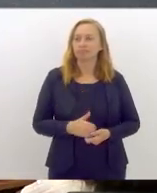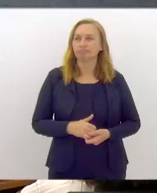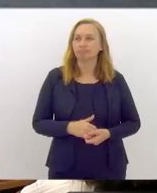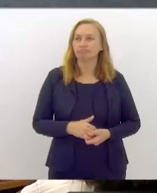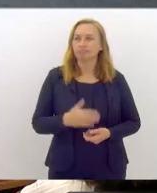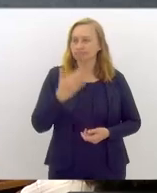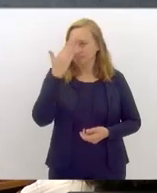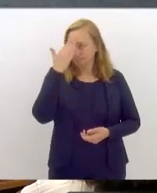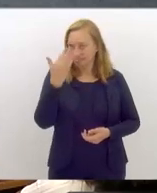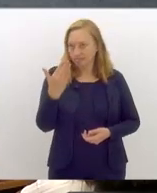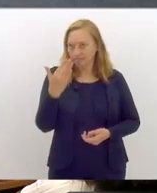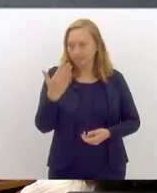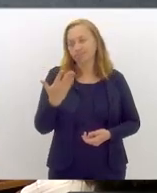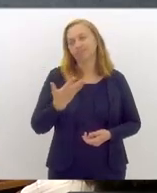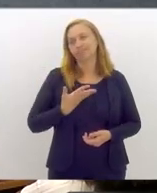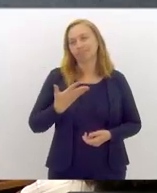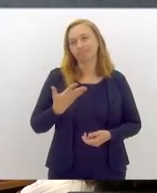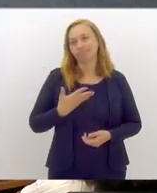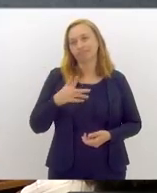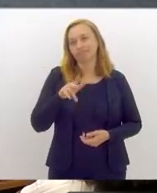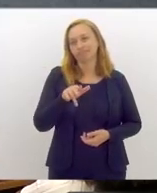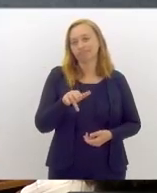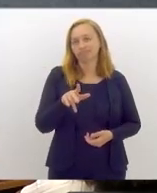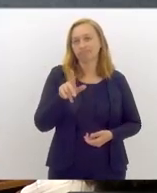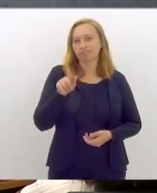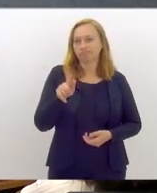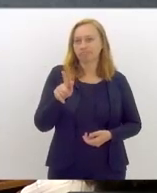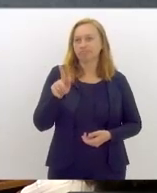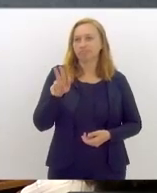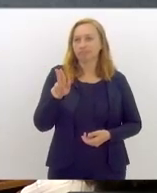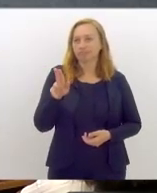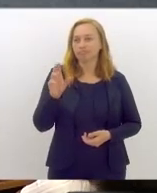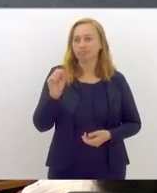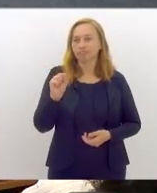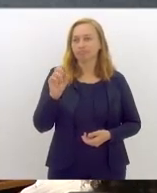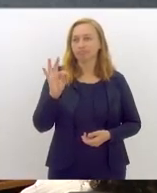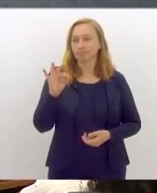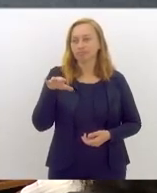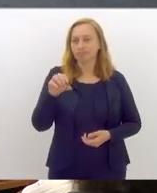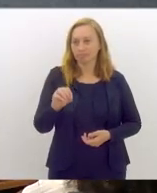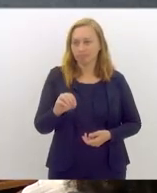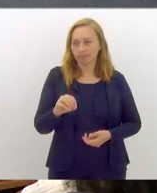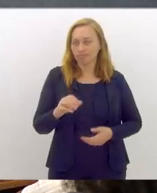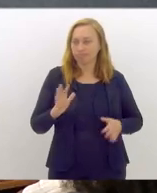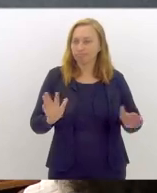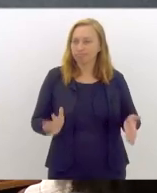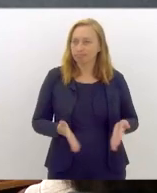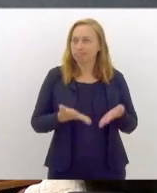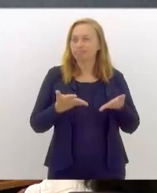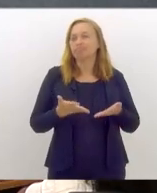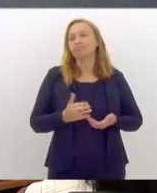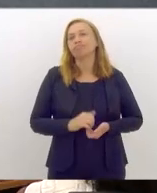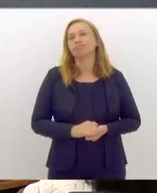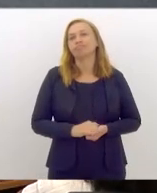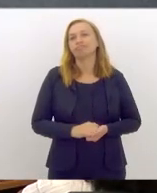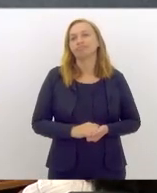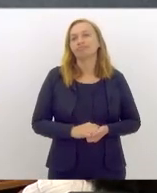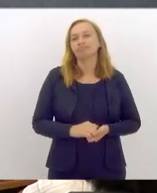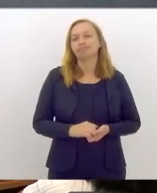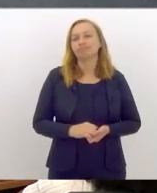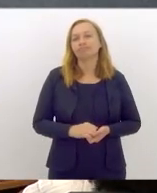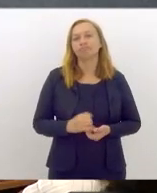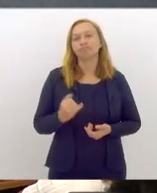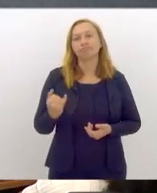Obrigado do nosso amigo nosso irmão Gustavo né que né teve essa iniciativa que não é muito